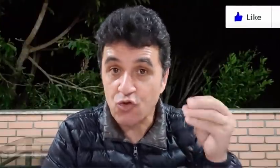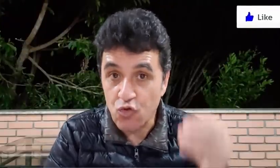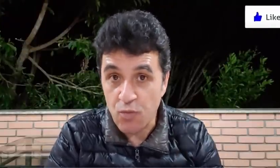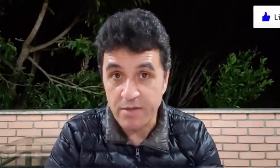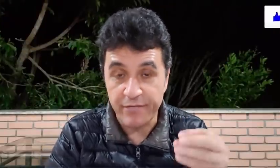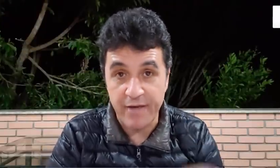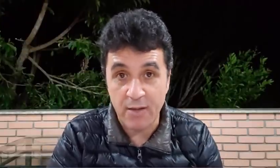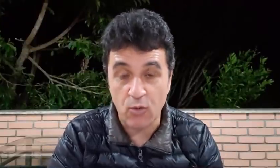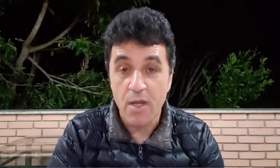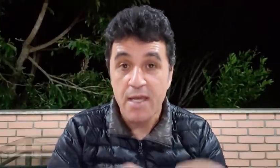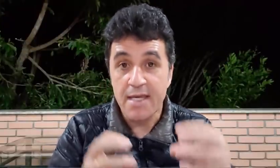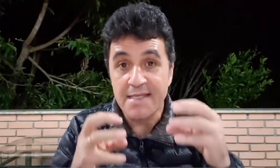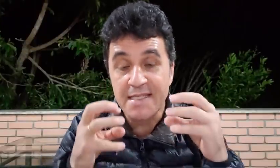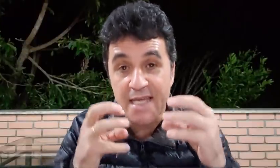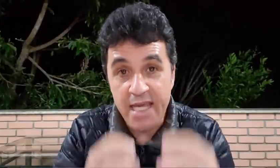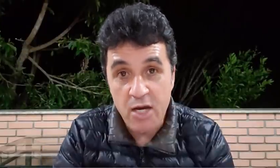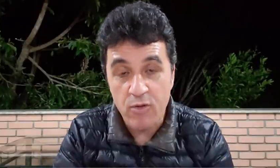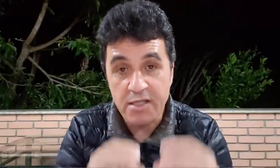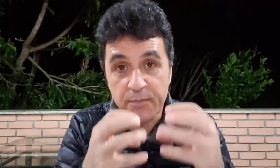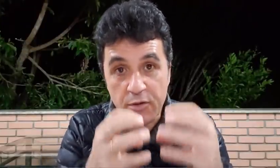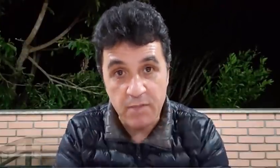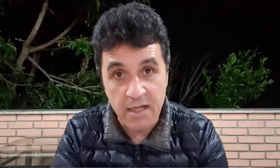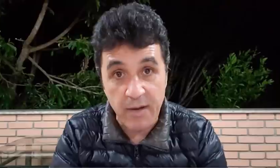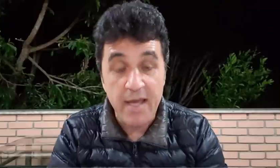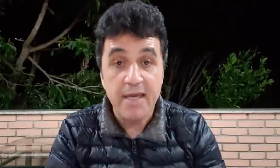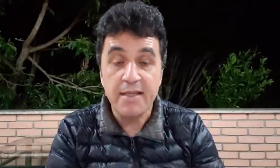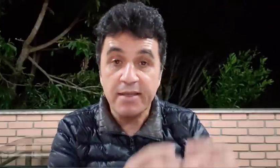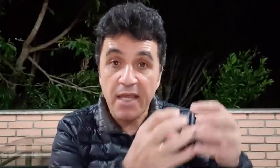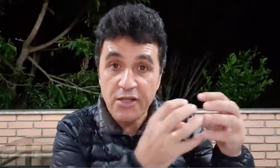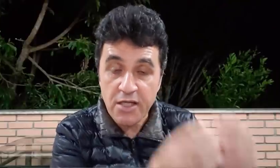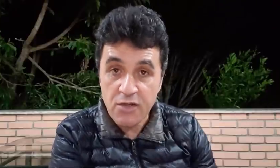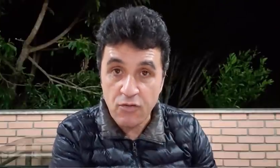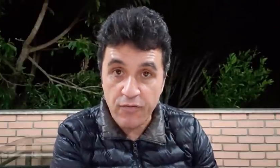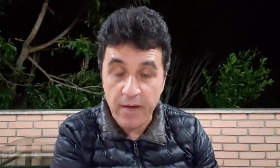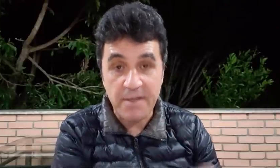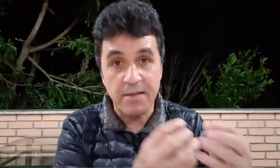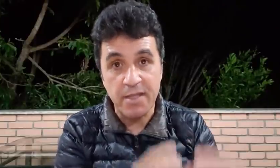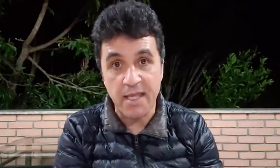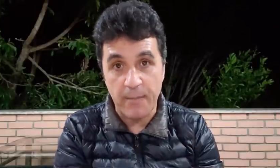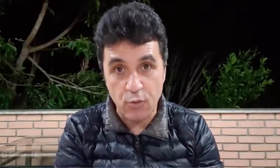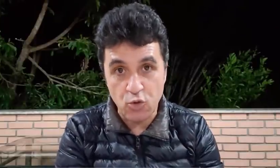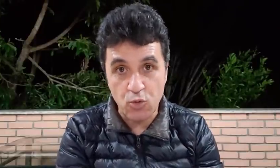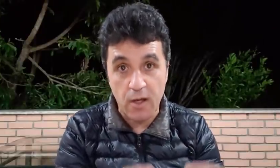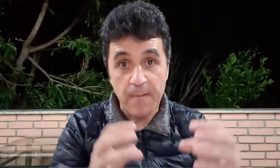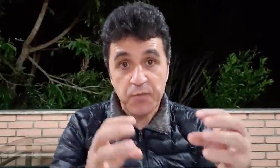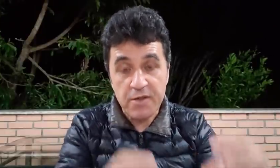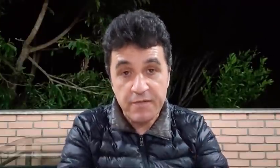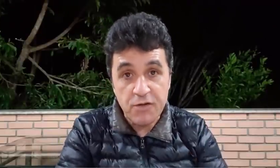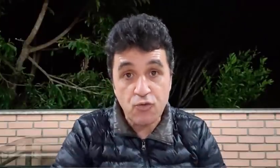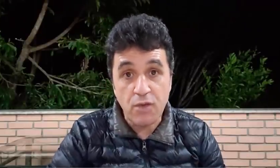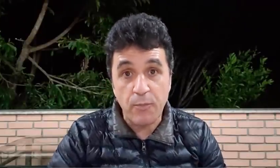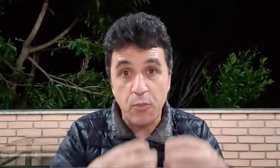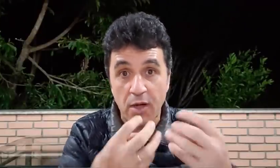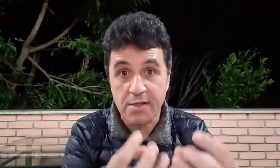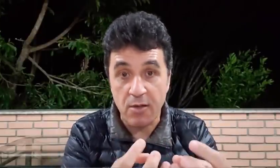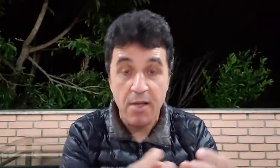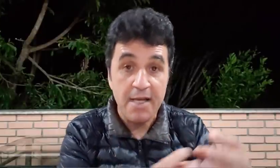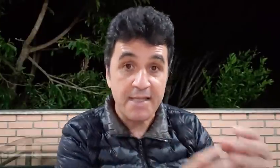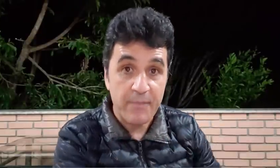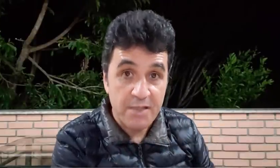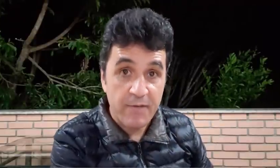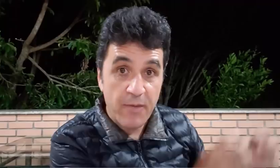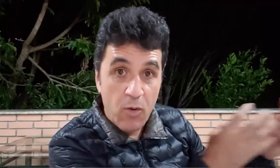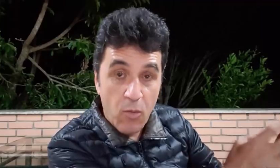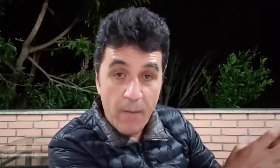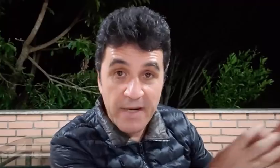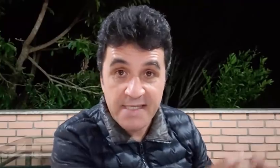Caixa assuma de fato este erro, esse problema, e tente resolver, mas também tem a postura de vir junto à população,